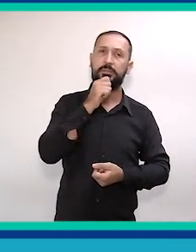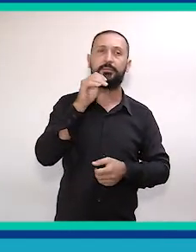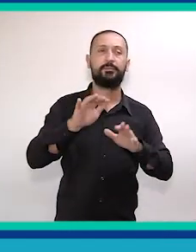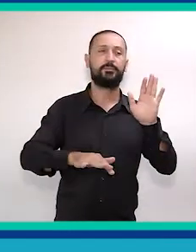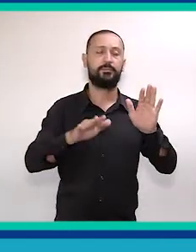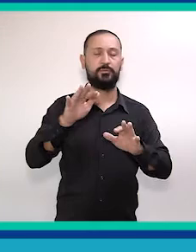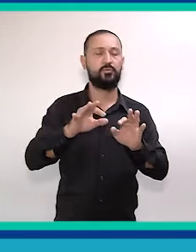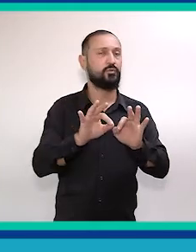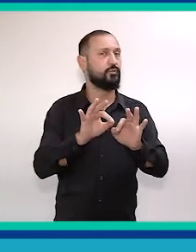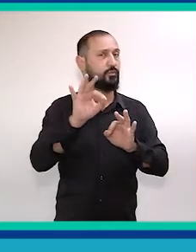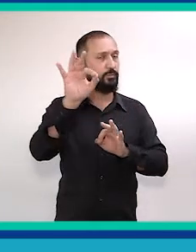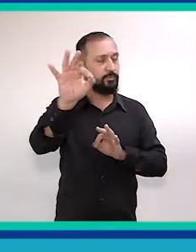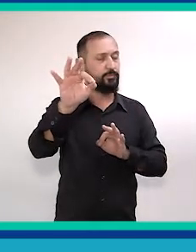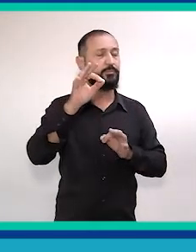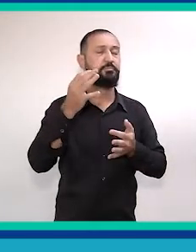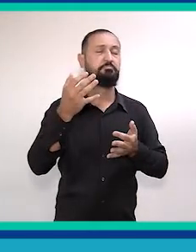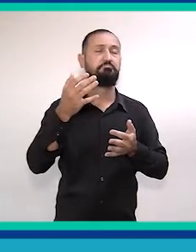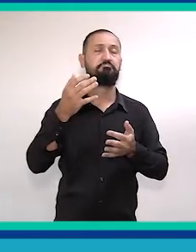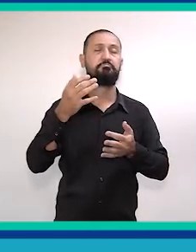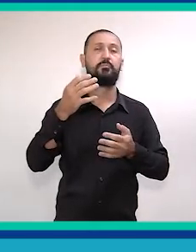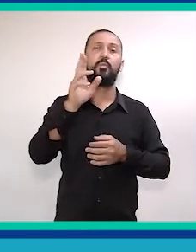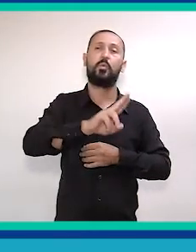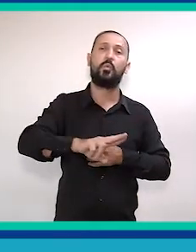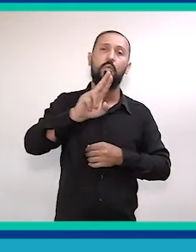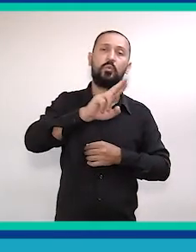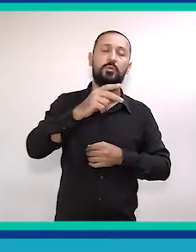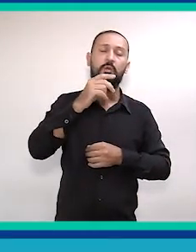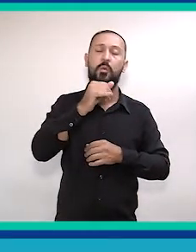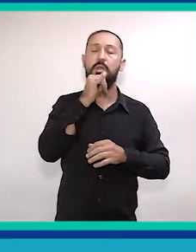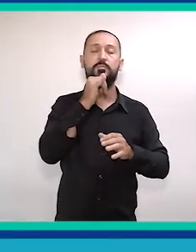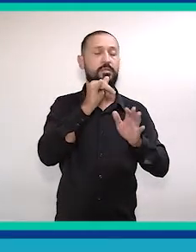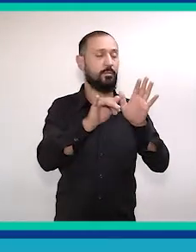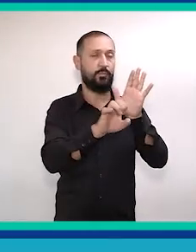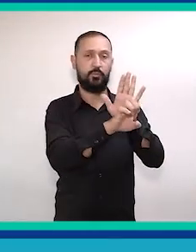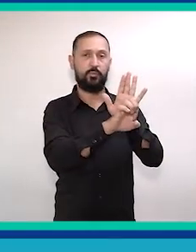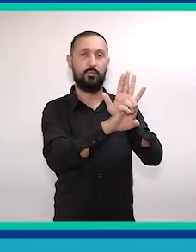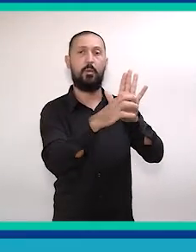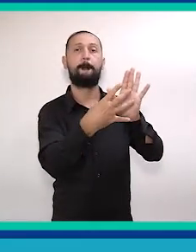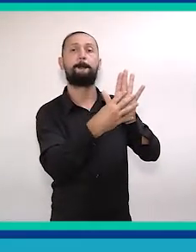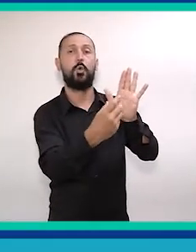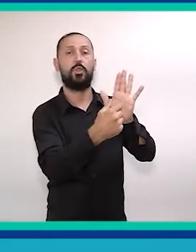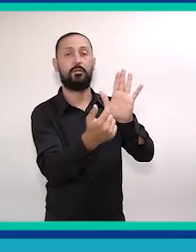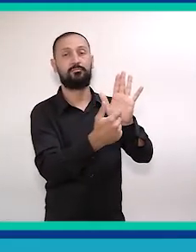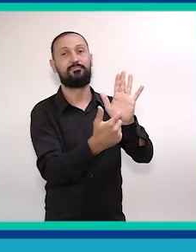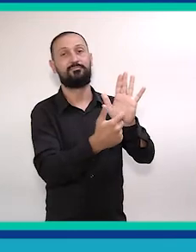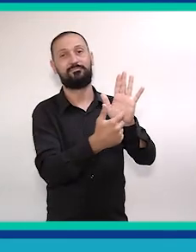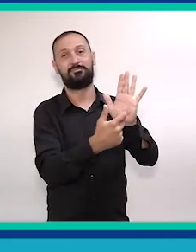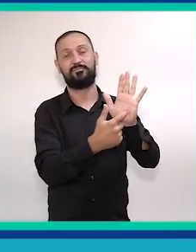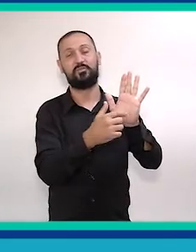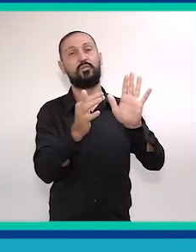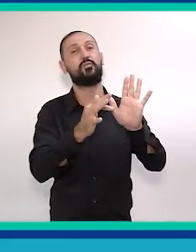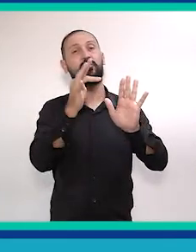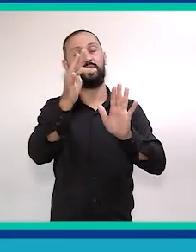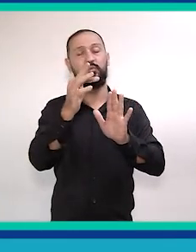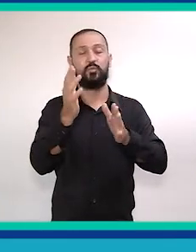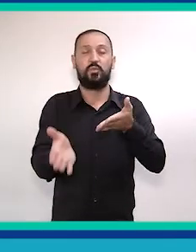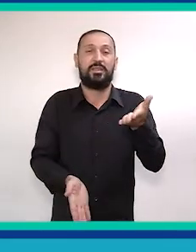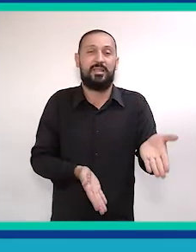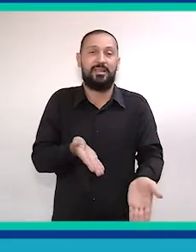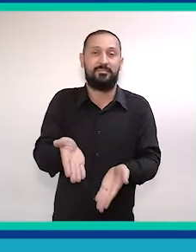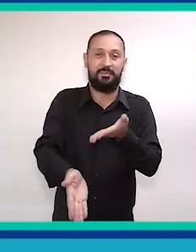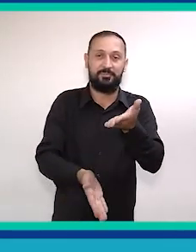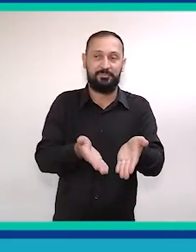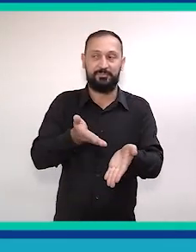diria ainda relativamente distante, servir como um modelo de um